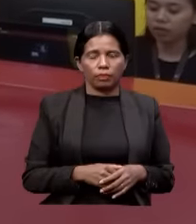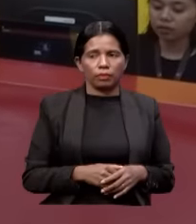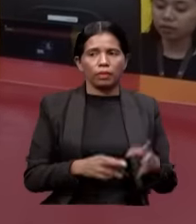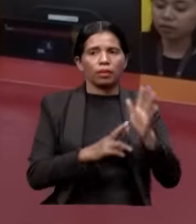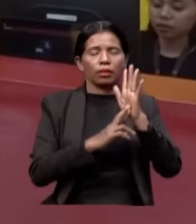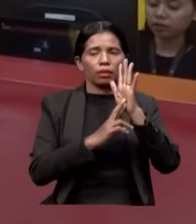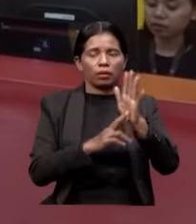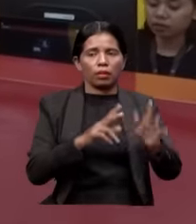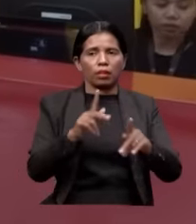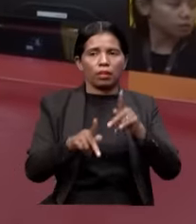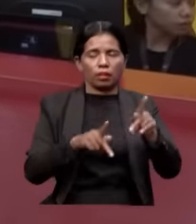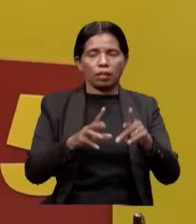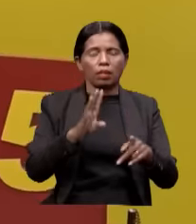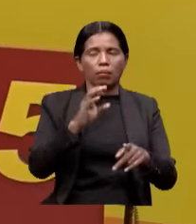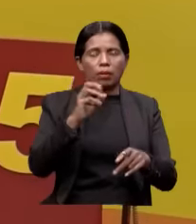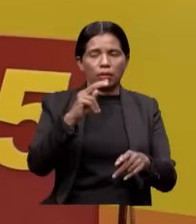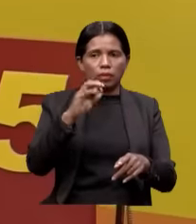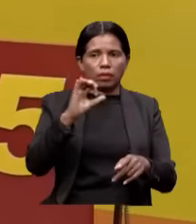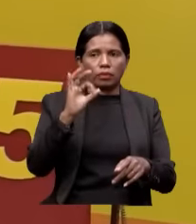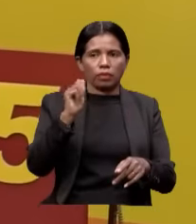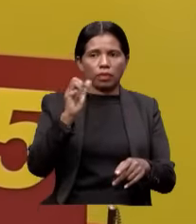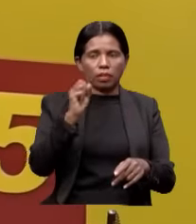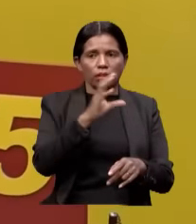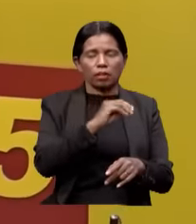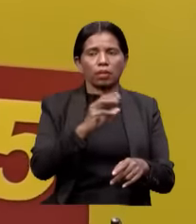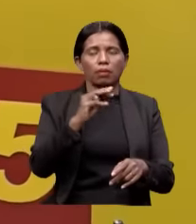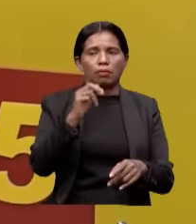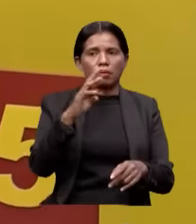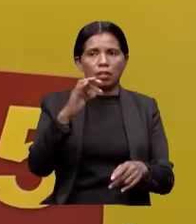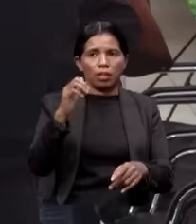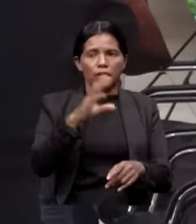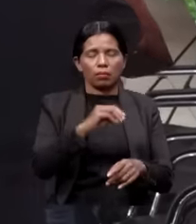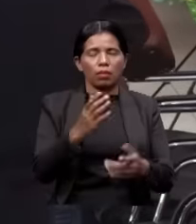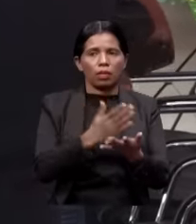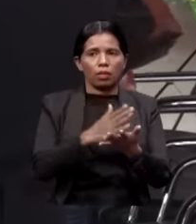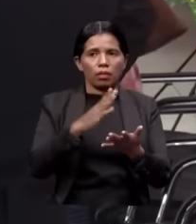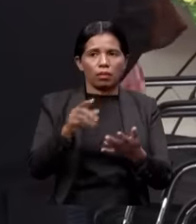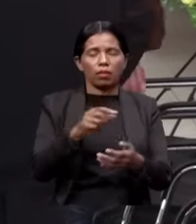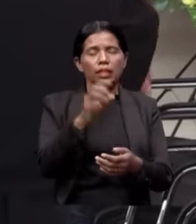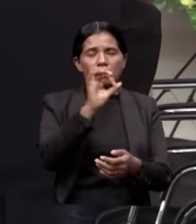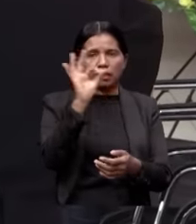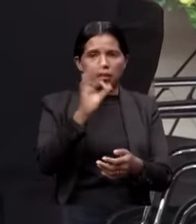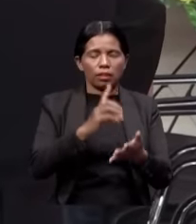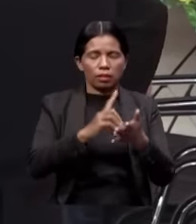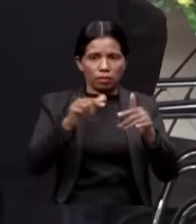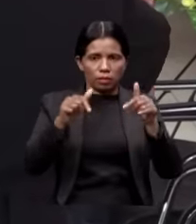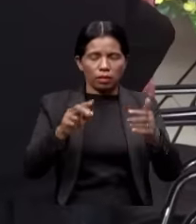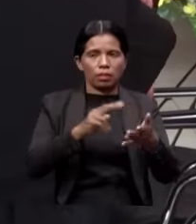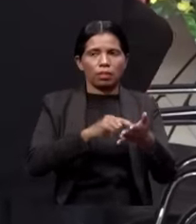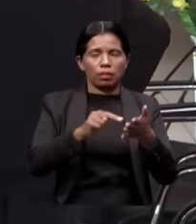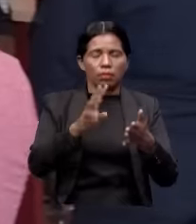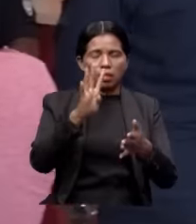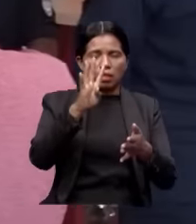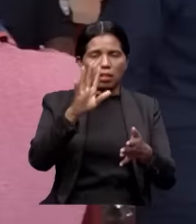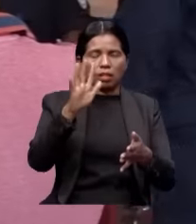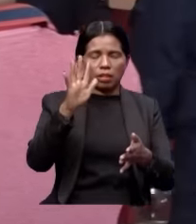Representante beneficiário Bonifácio de Leon Hateten, Maria Gomes, sou lotária Dragon Star e a sexta semana, né? O número Hat